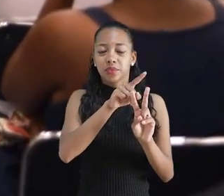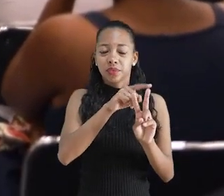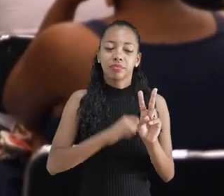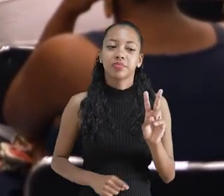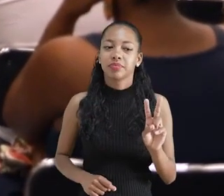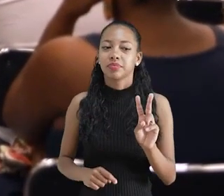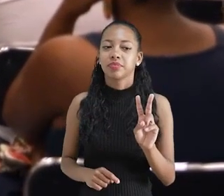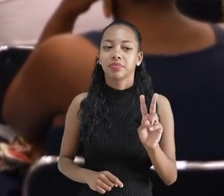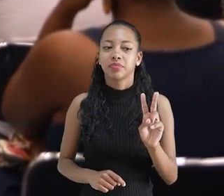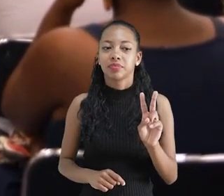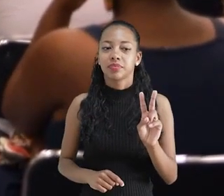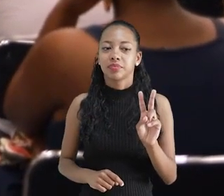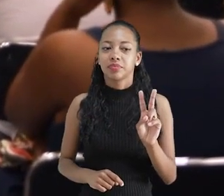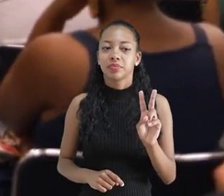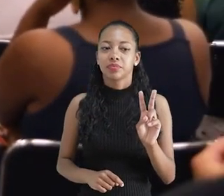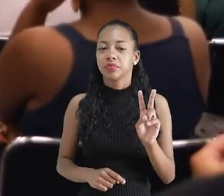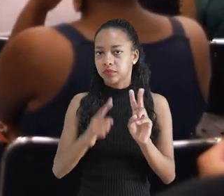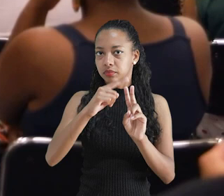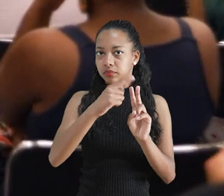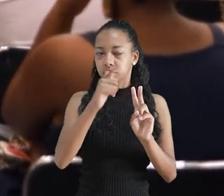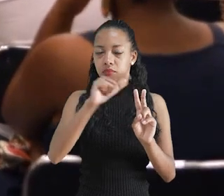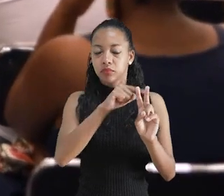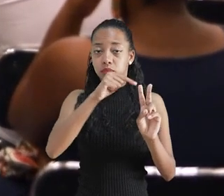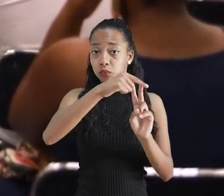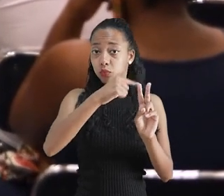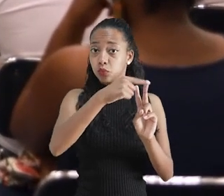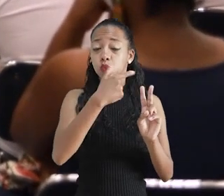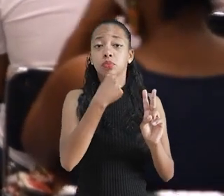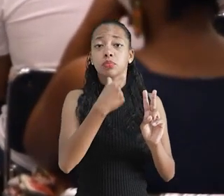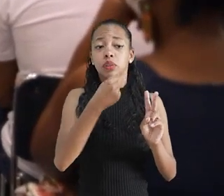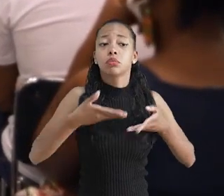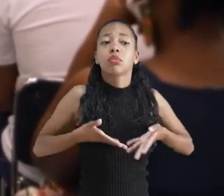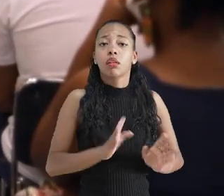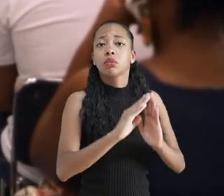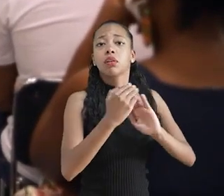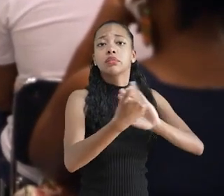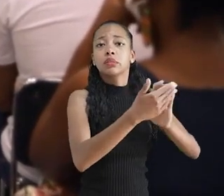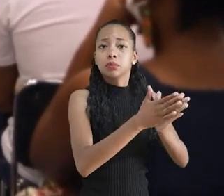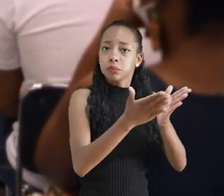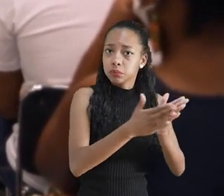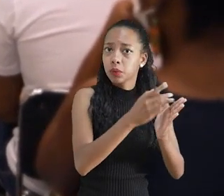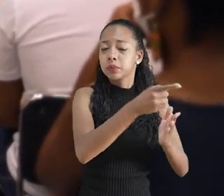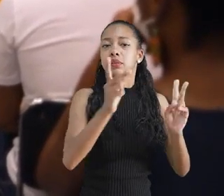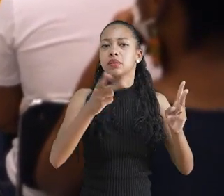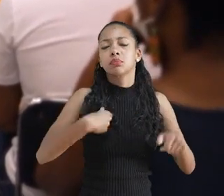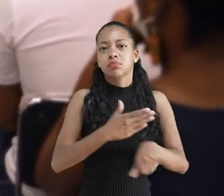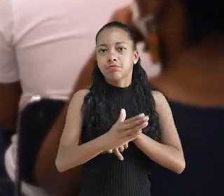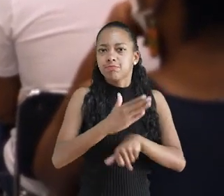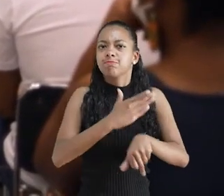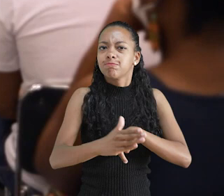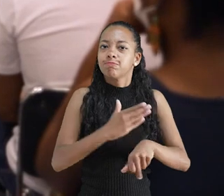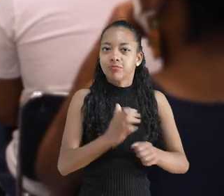Olímpico competiu SOS ornamentais E também o Rui então meninos como esses lugares como esses que chegaram a ser também atletas